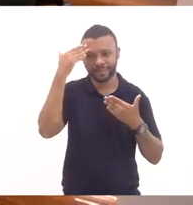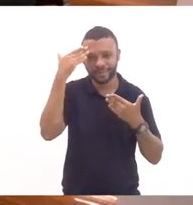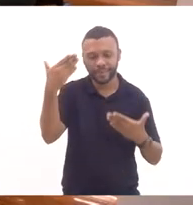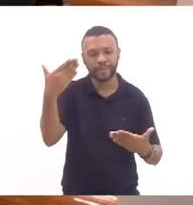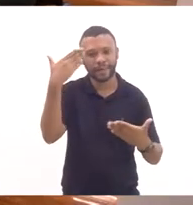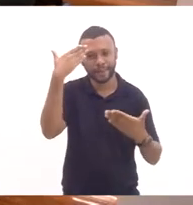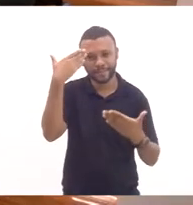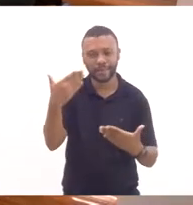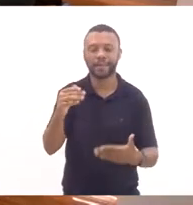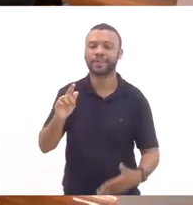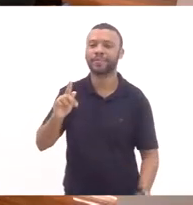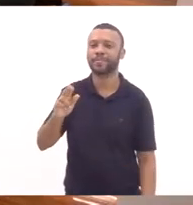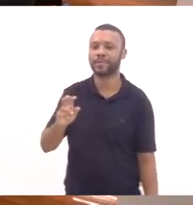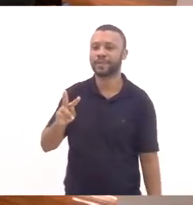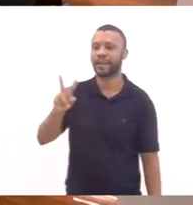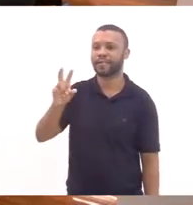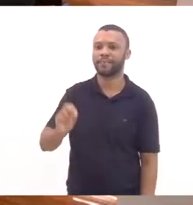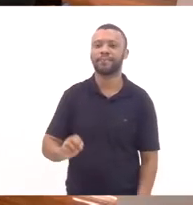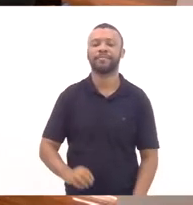Muito obrigada, Gustavo.